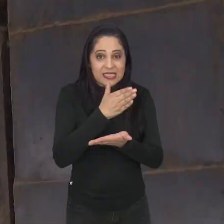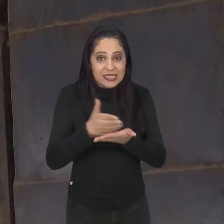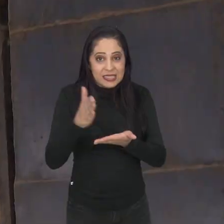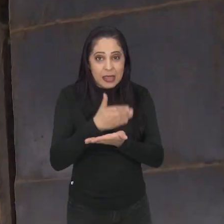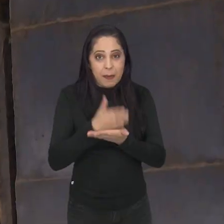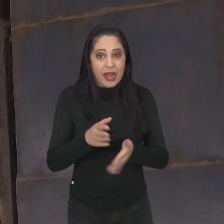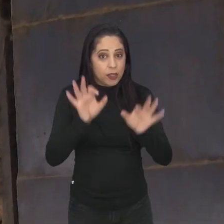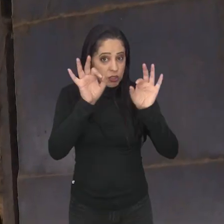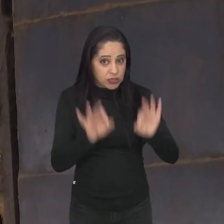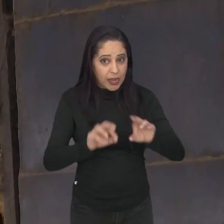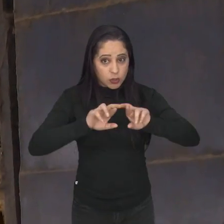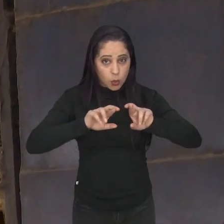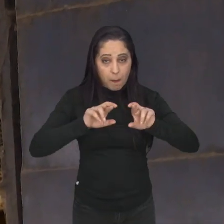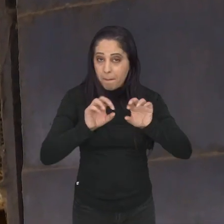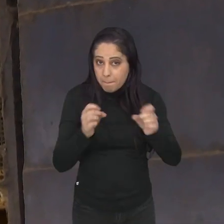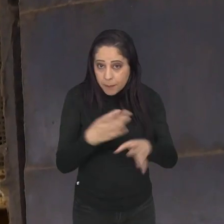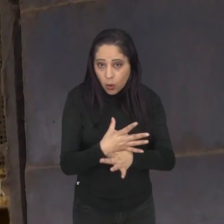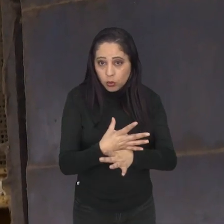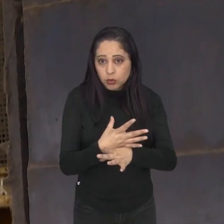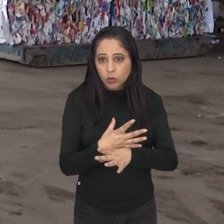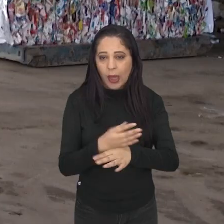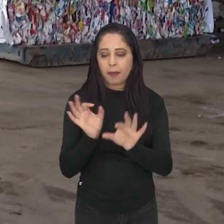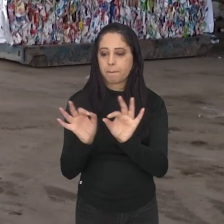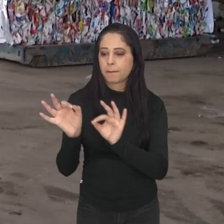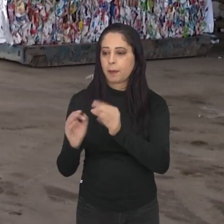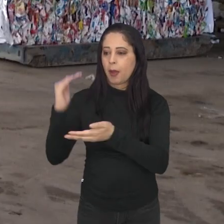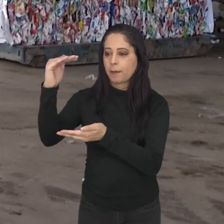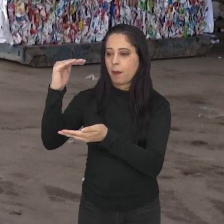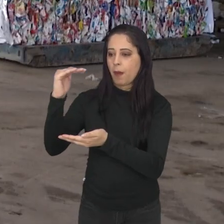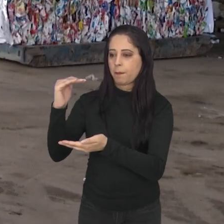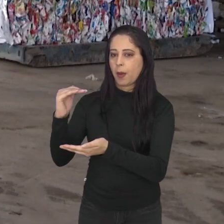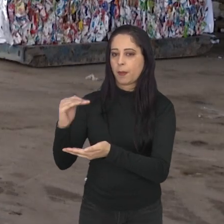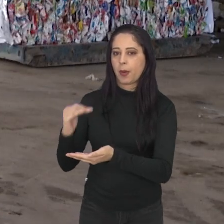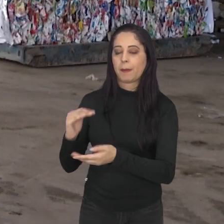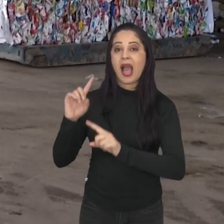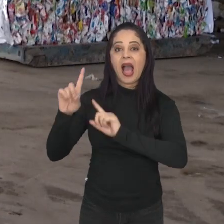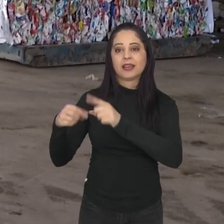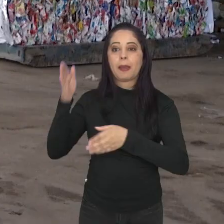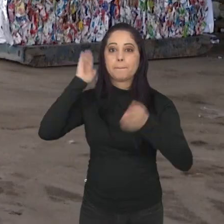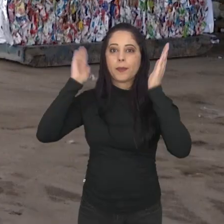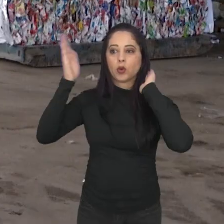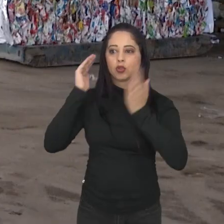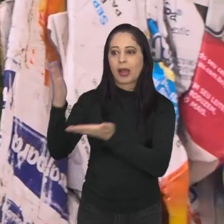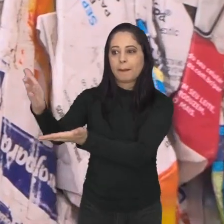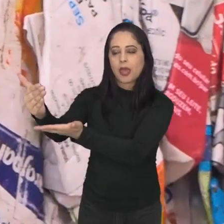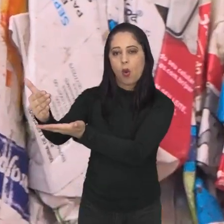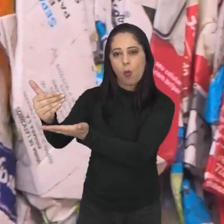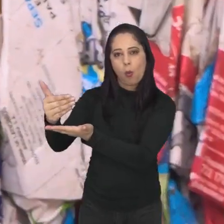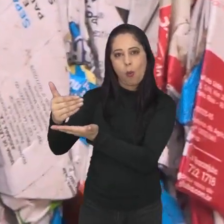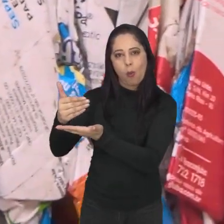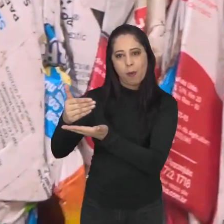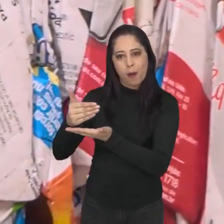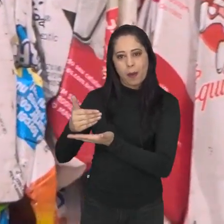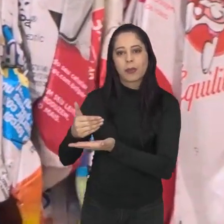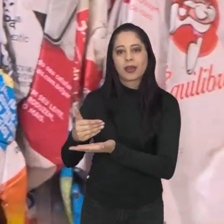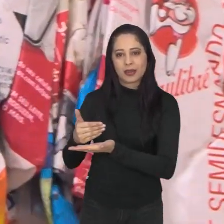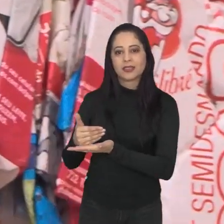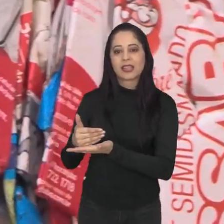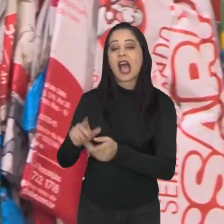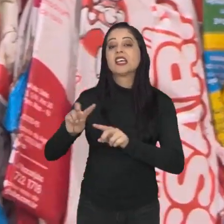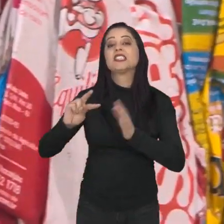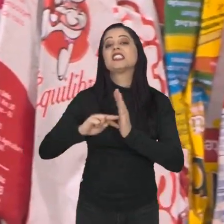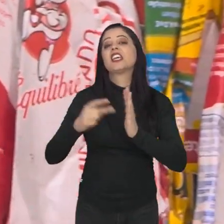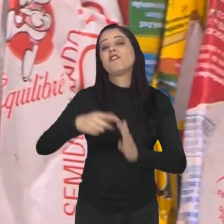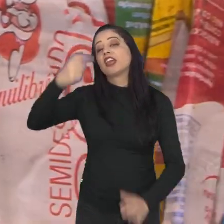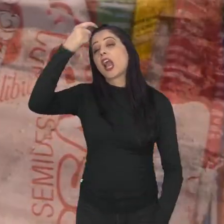dá legal depois de separado o material é organizado e fica à espera do transporte a partir de agora pode se transformar em fonte de